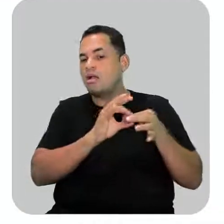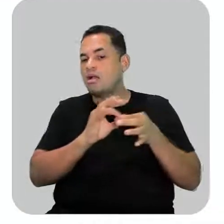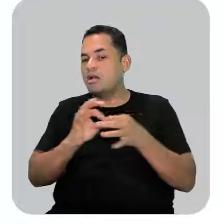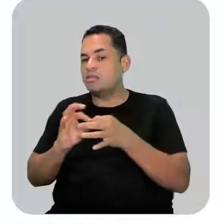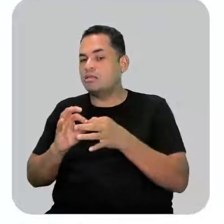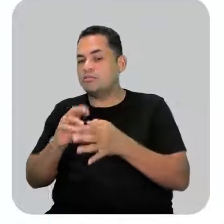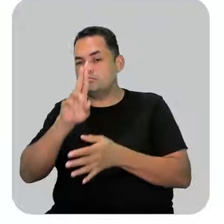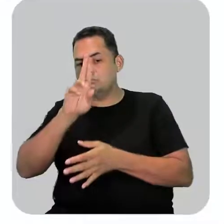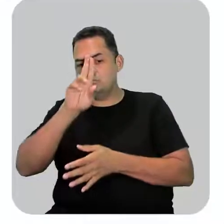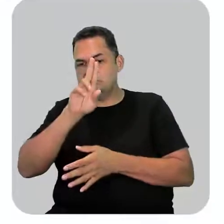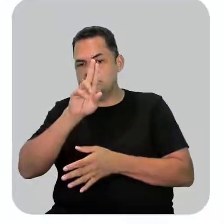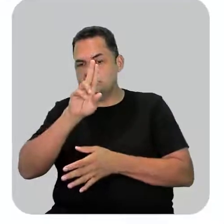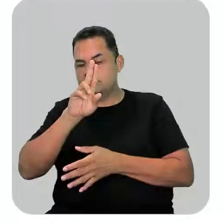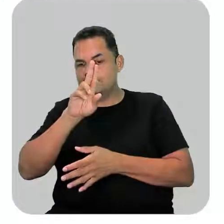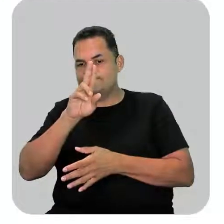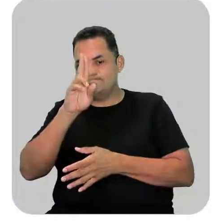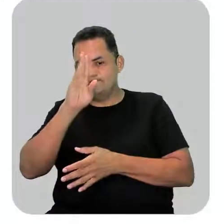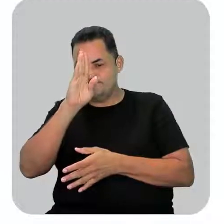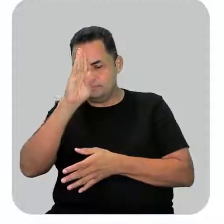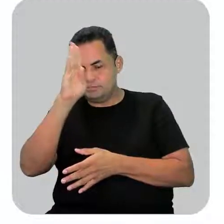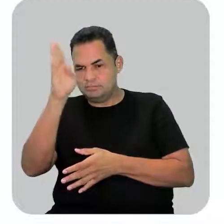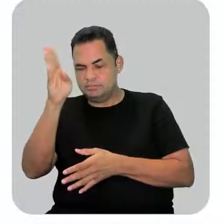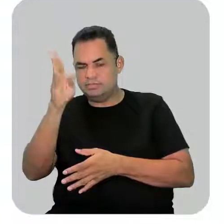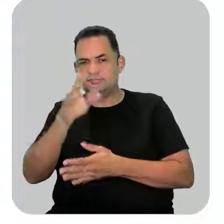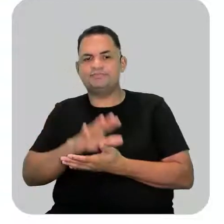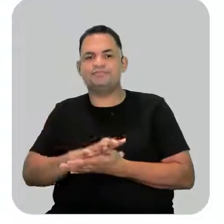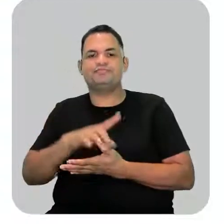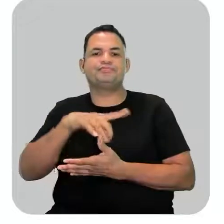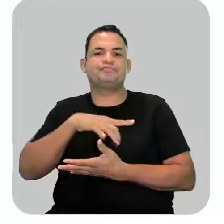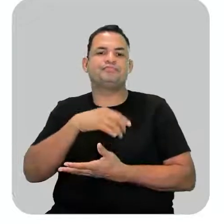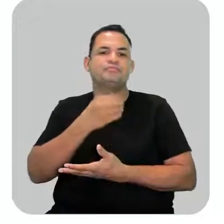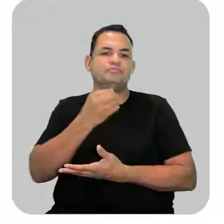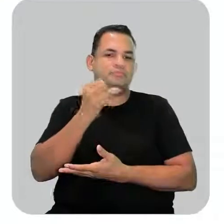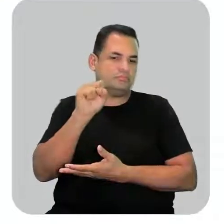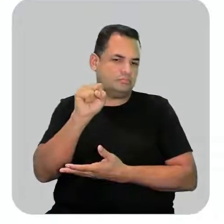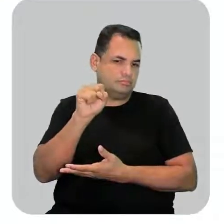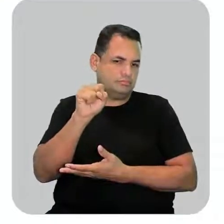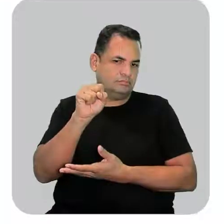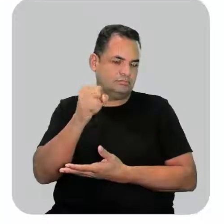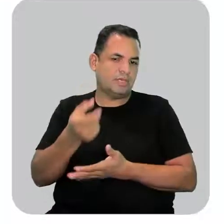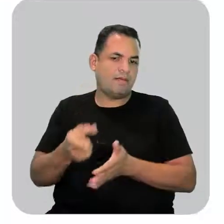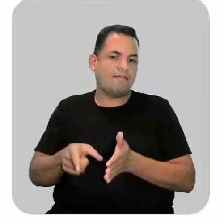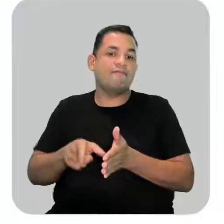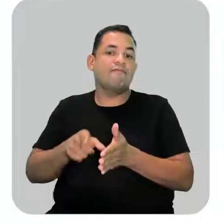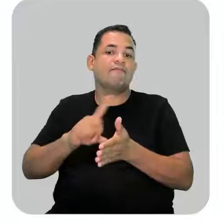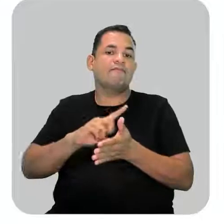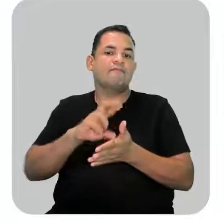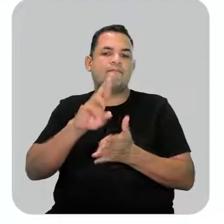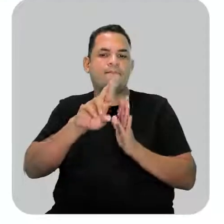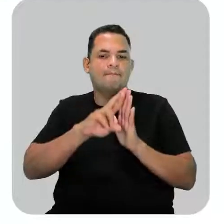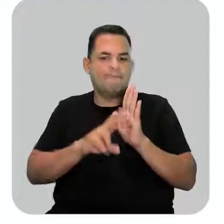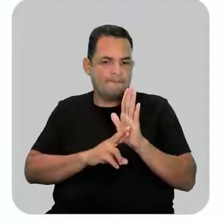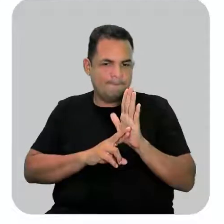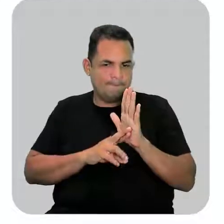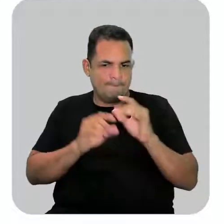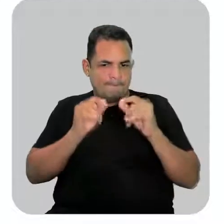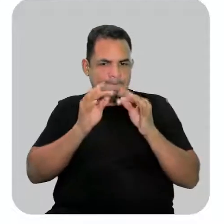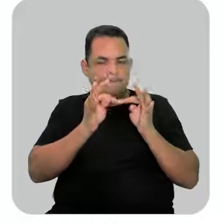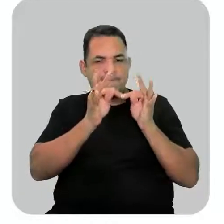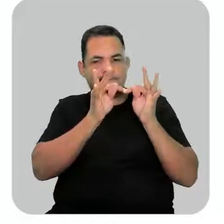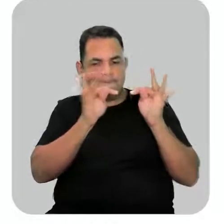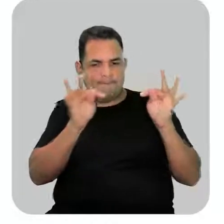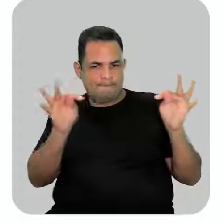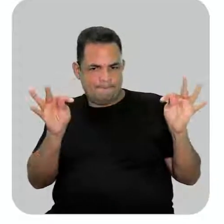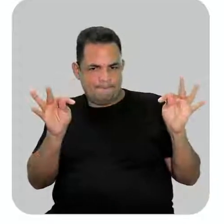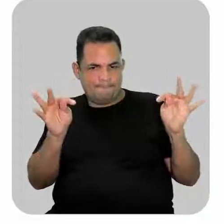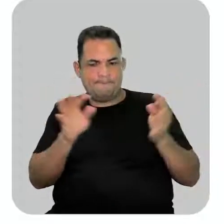daqui, ó. Não tem 8 carbonos? Aí, a gente volta para a regrinha da tabela. 8 é oct.